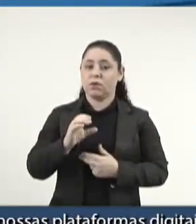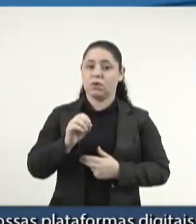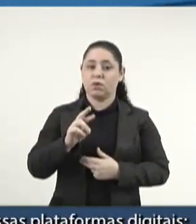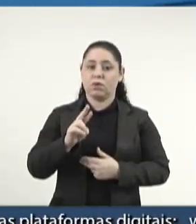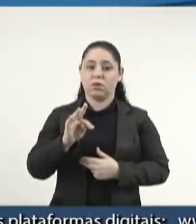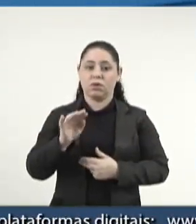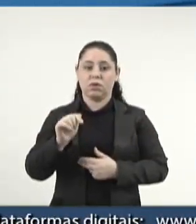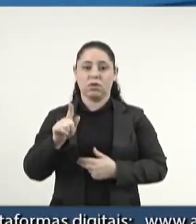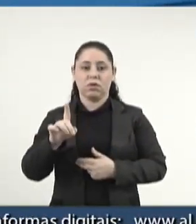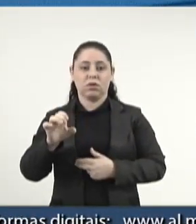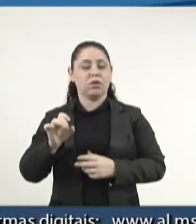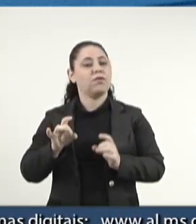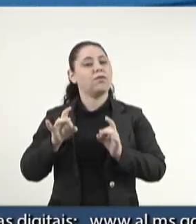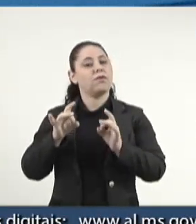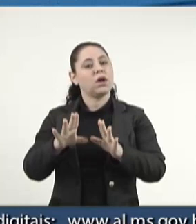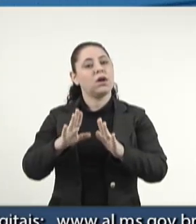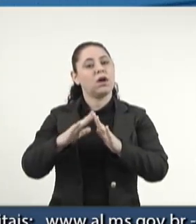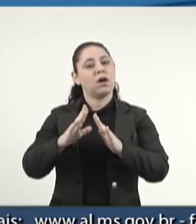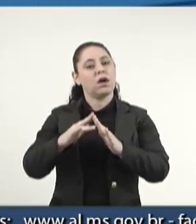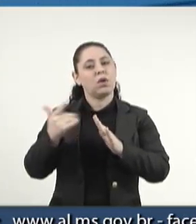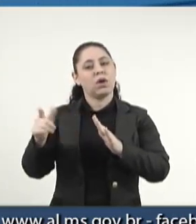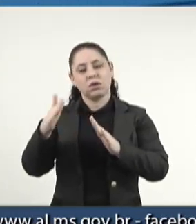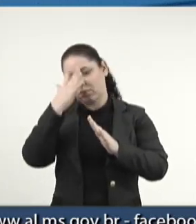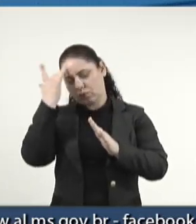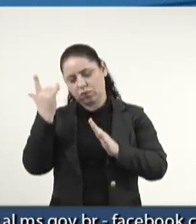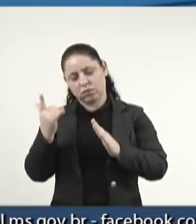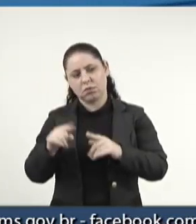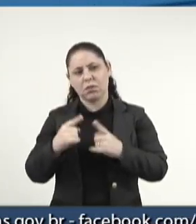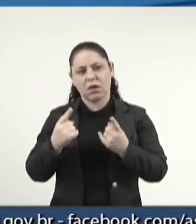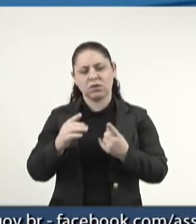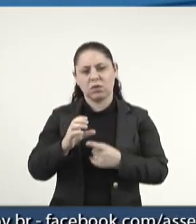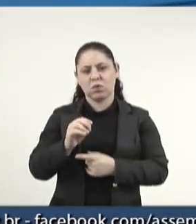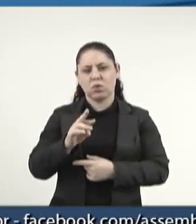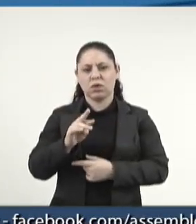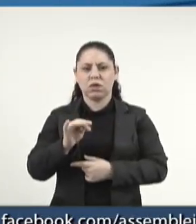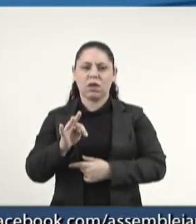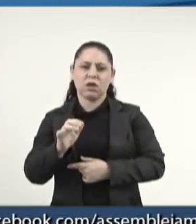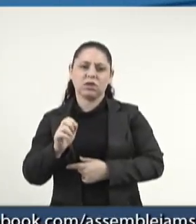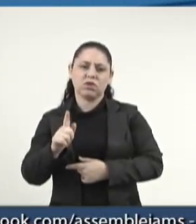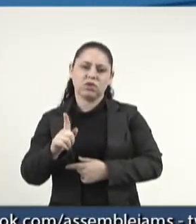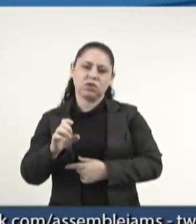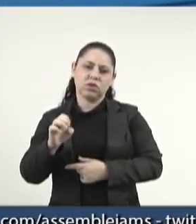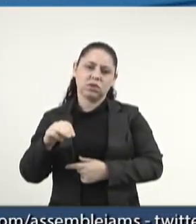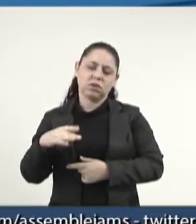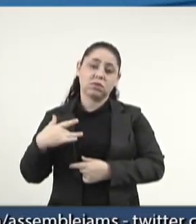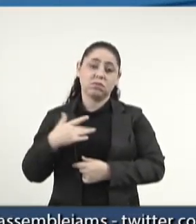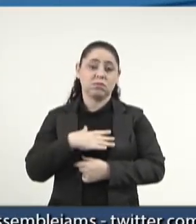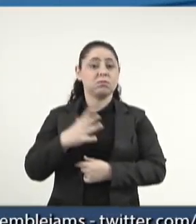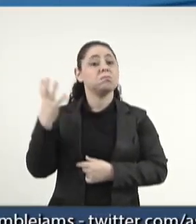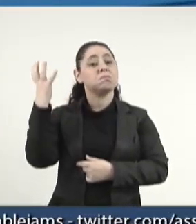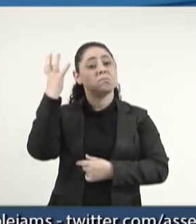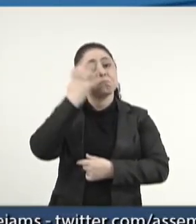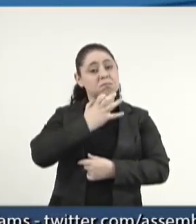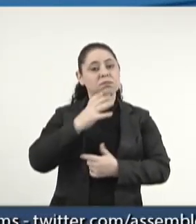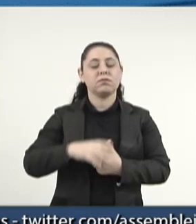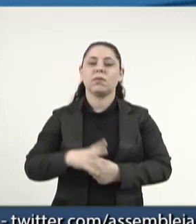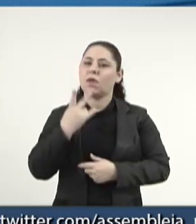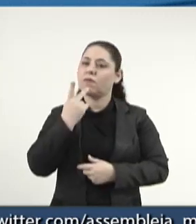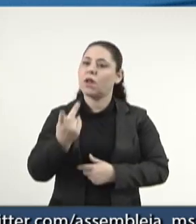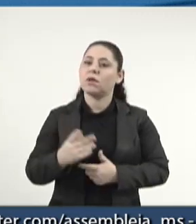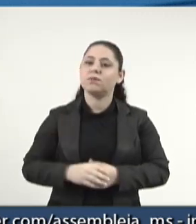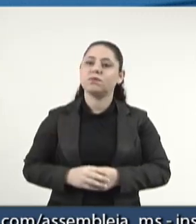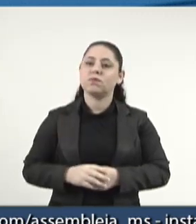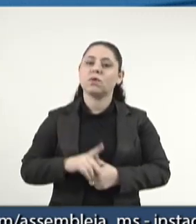vende um imóvel de um terceiro e tal, mas corretagem de saúde é muito grave. Aí Vossa Excelência falou aí